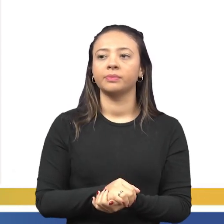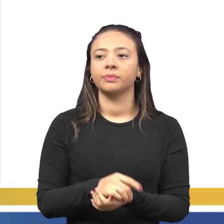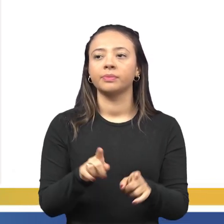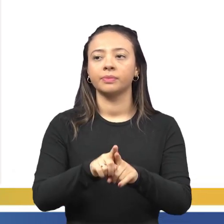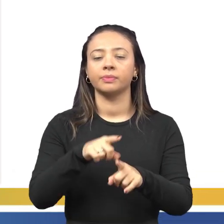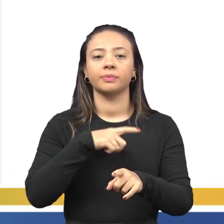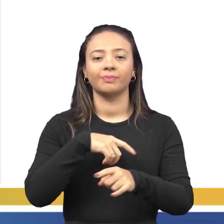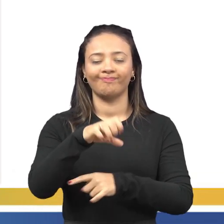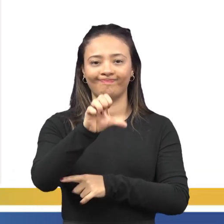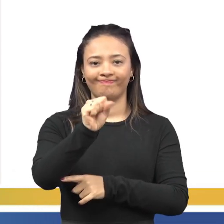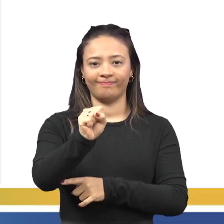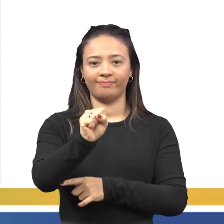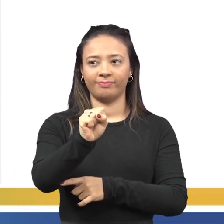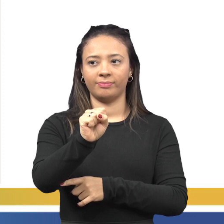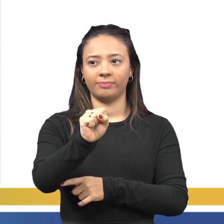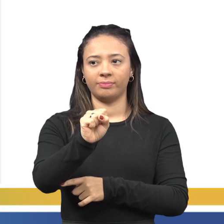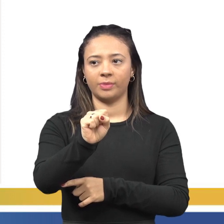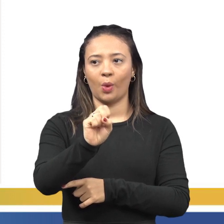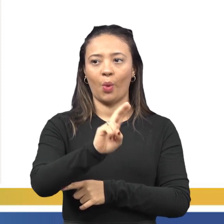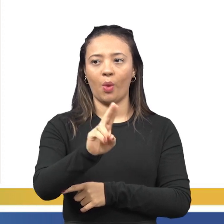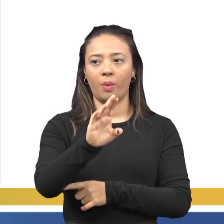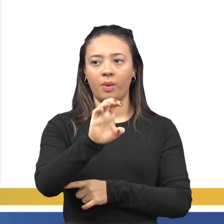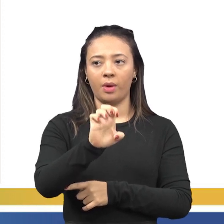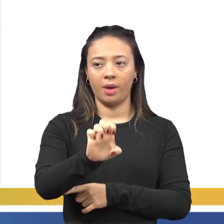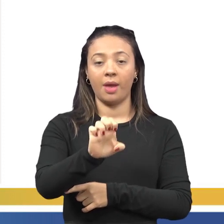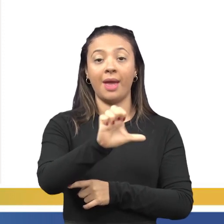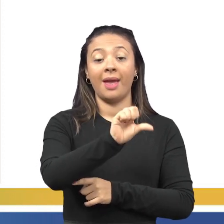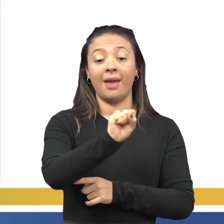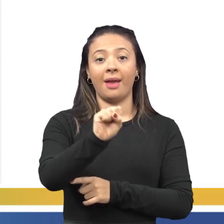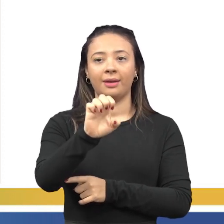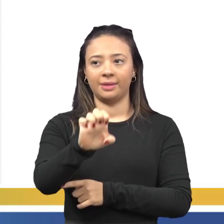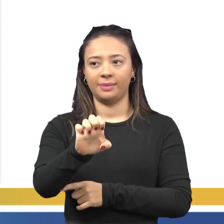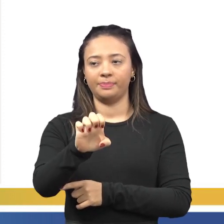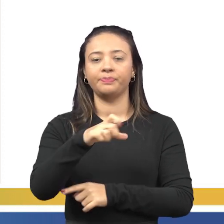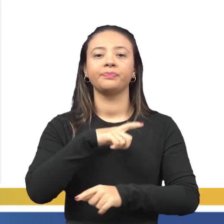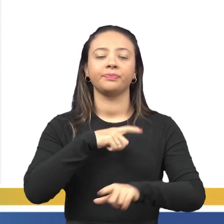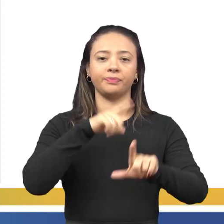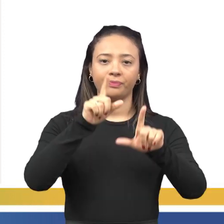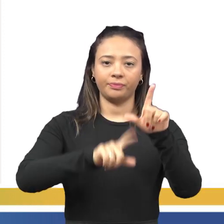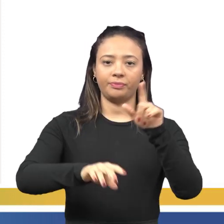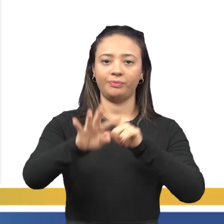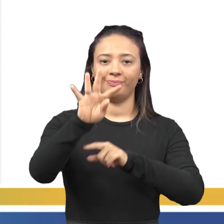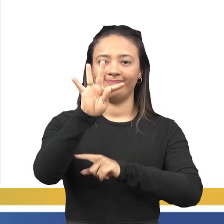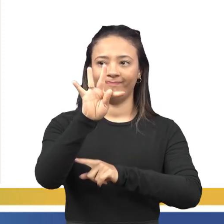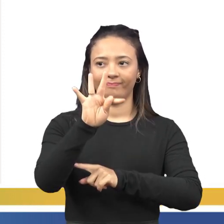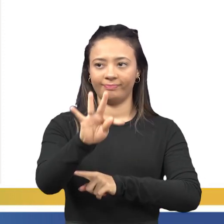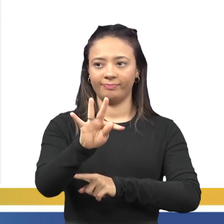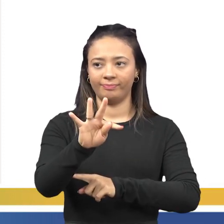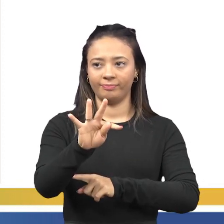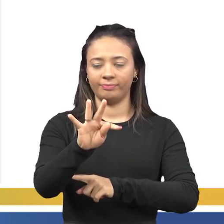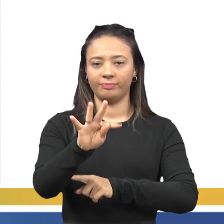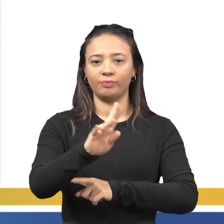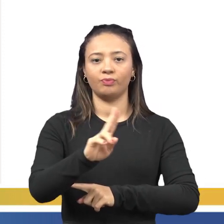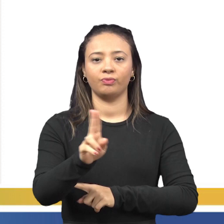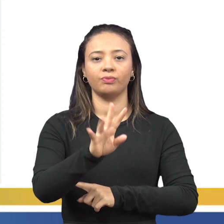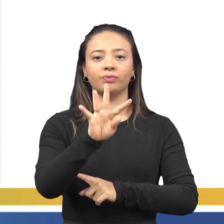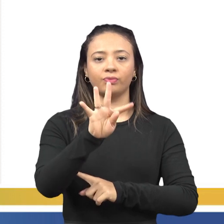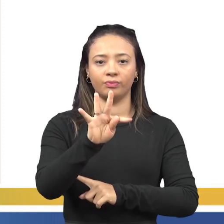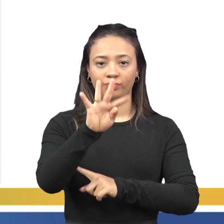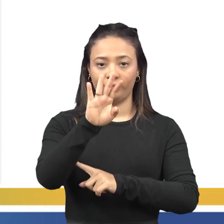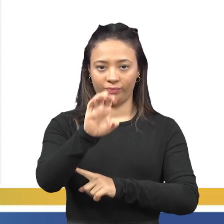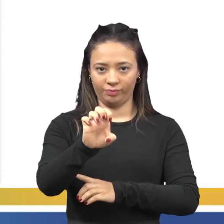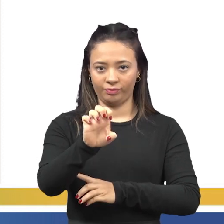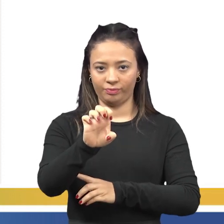2S, como, por exemplo, a palavra caça, certo? Eu tenho T, que eu vou seguir a mesma observação aí do D, antes de eu